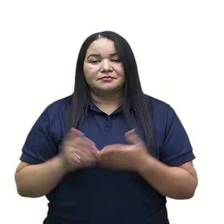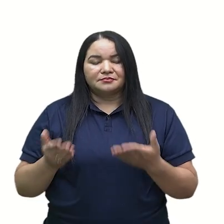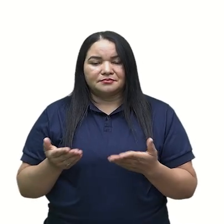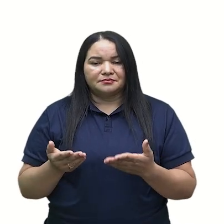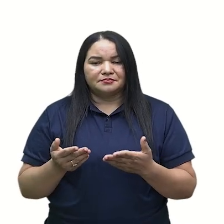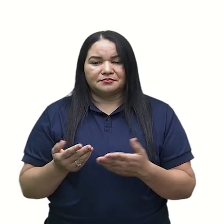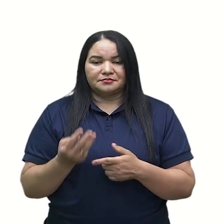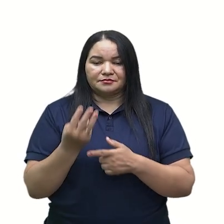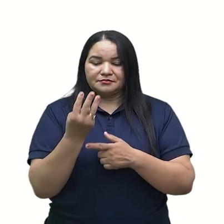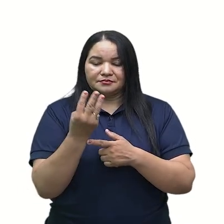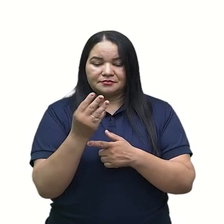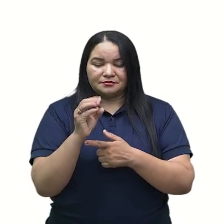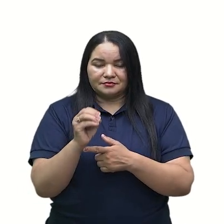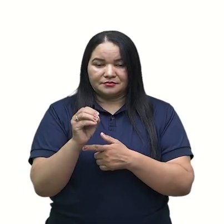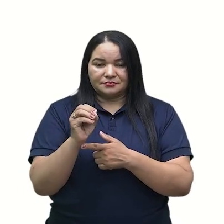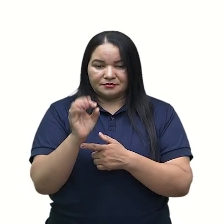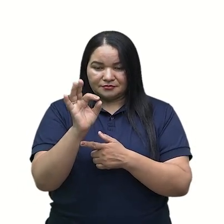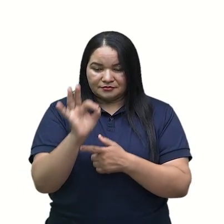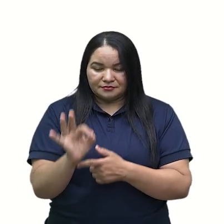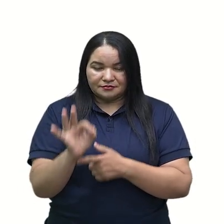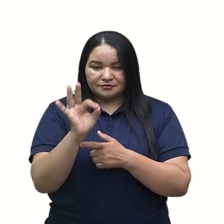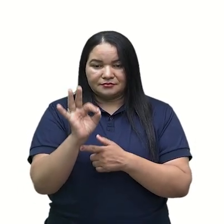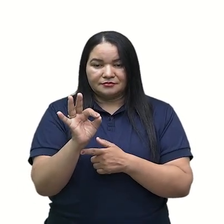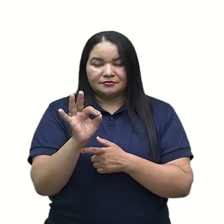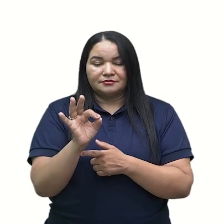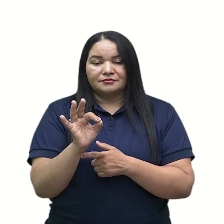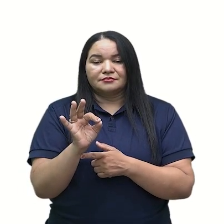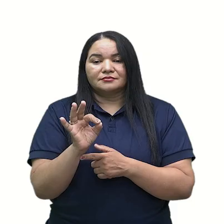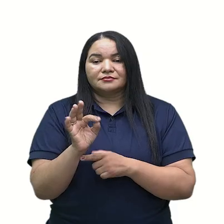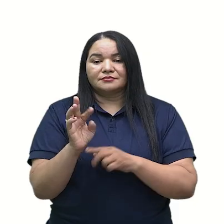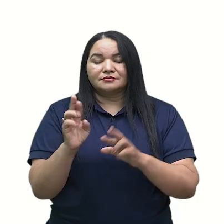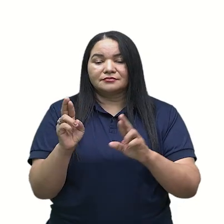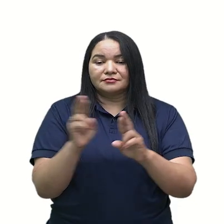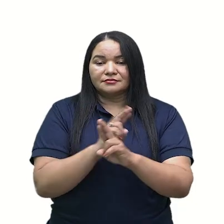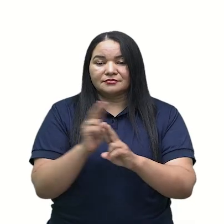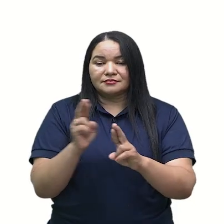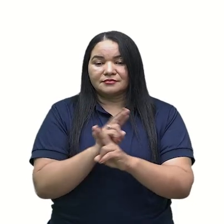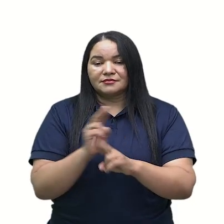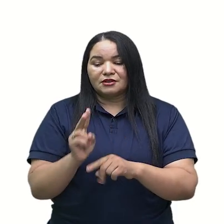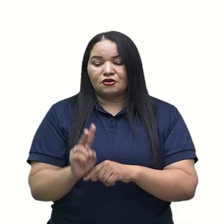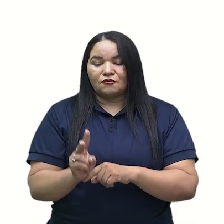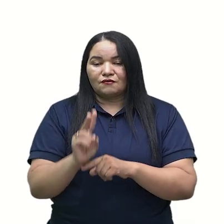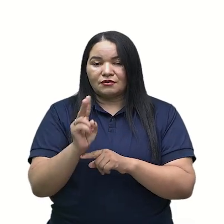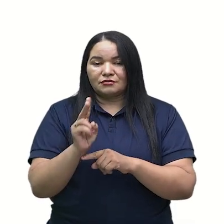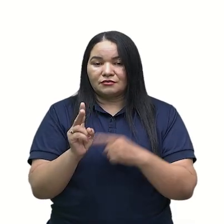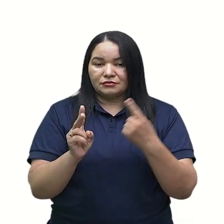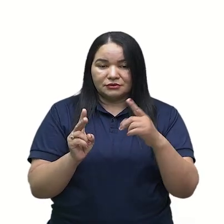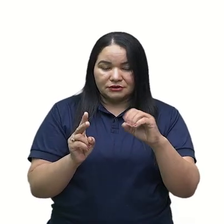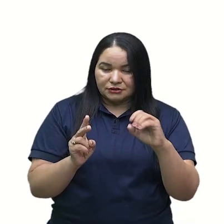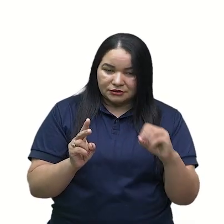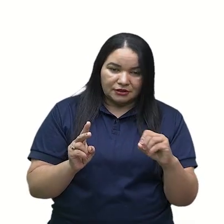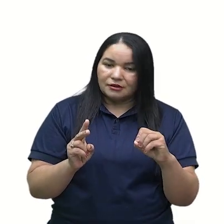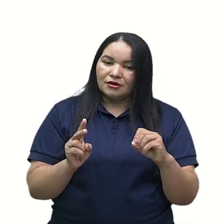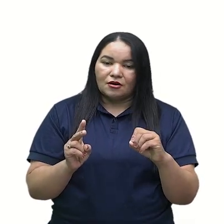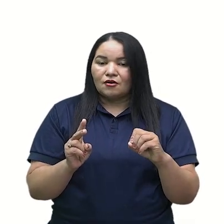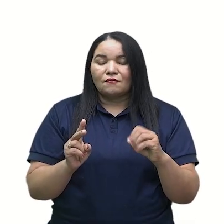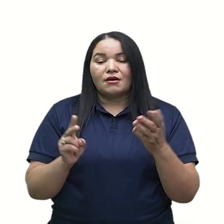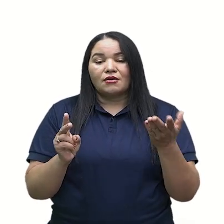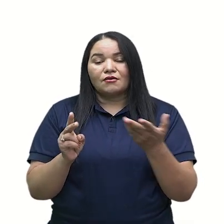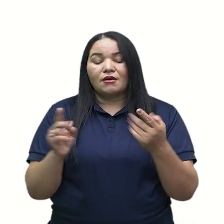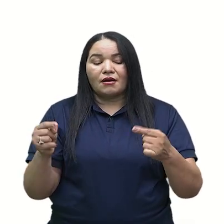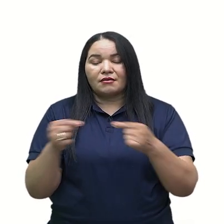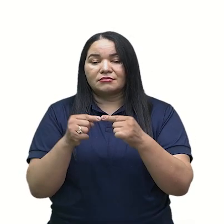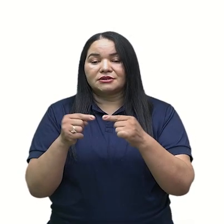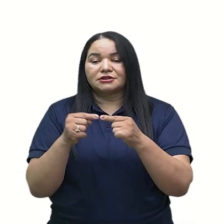esses 30%, novamente, não são mais em relação aos R$100. Esses